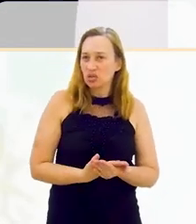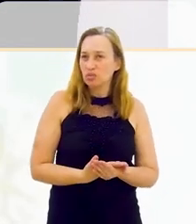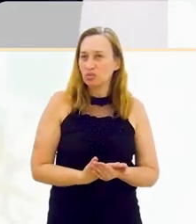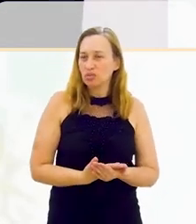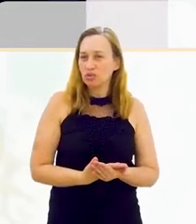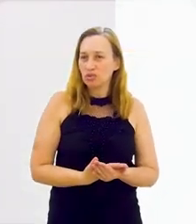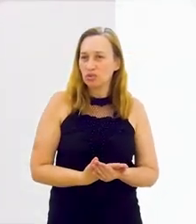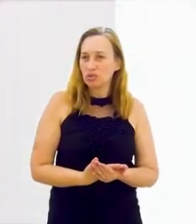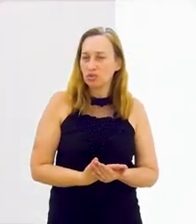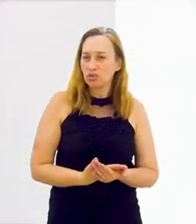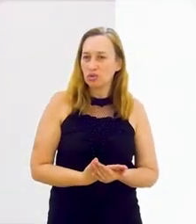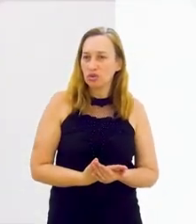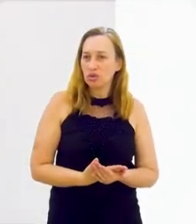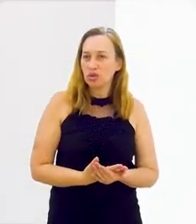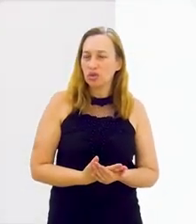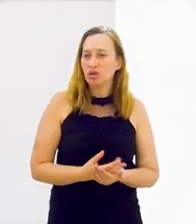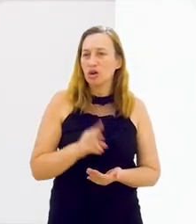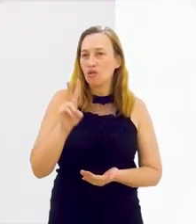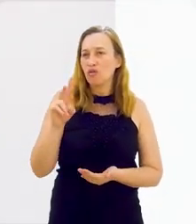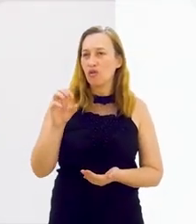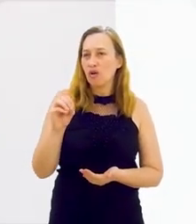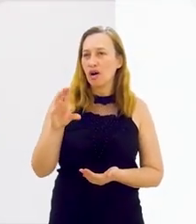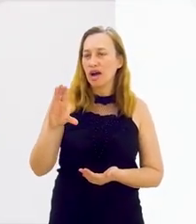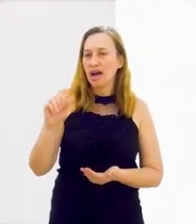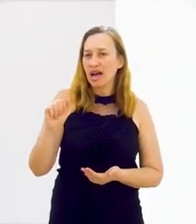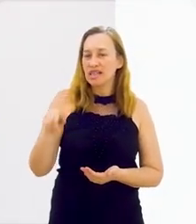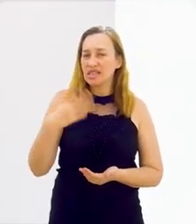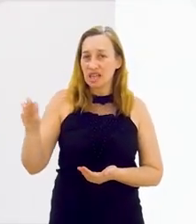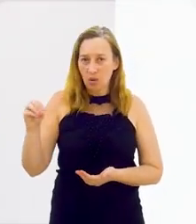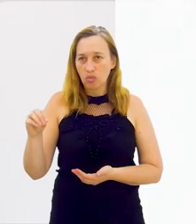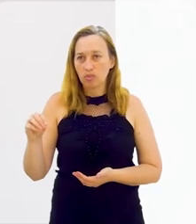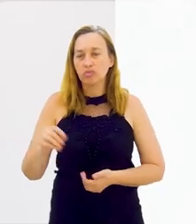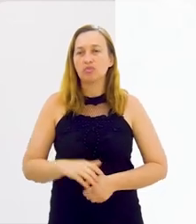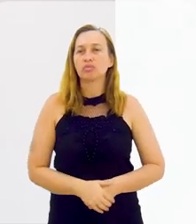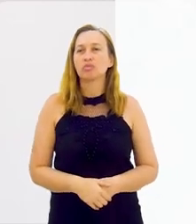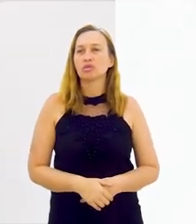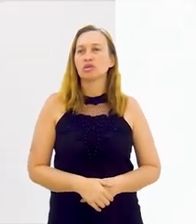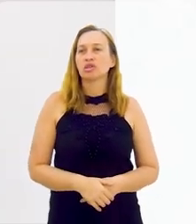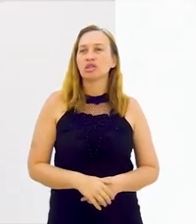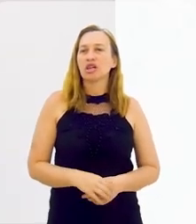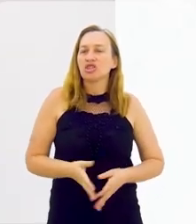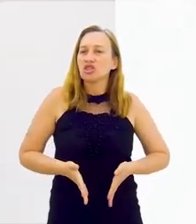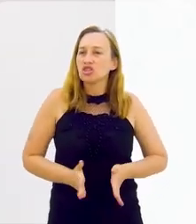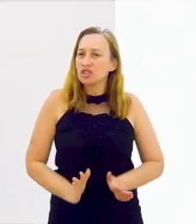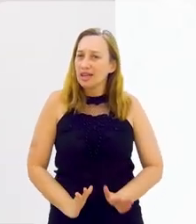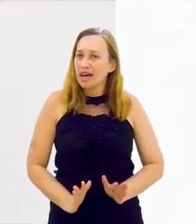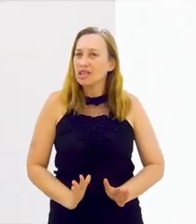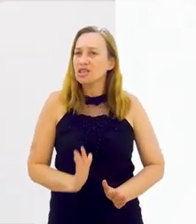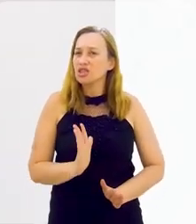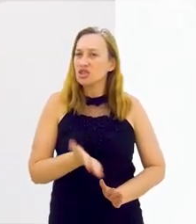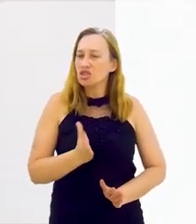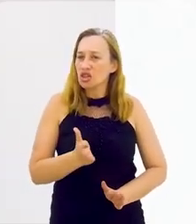muito em vocação, né? A gente nasce com essas, né, com essas